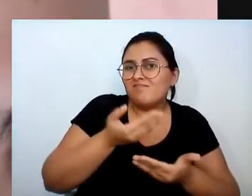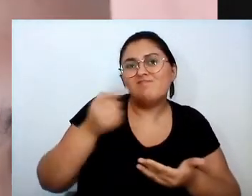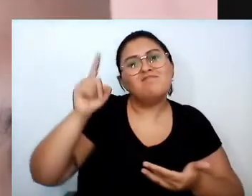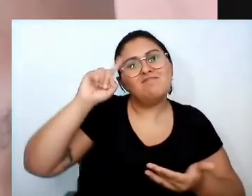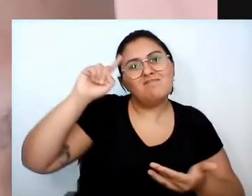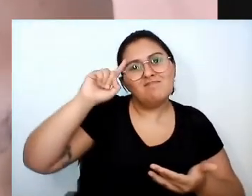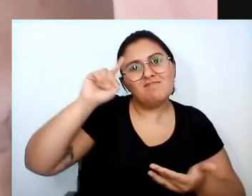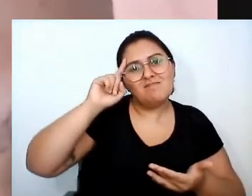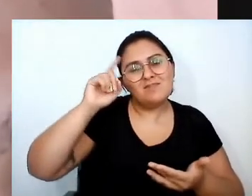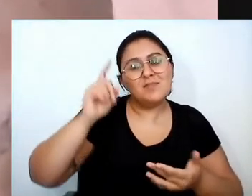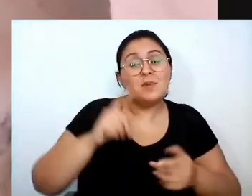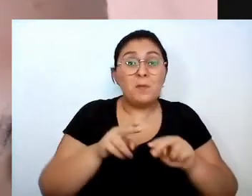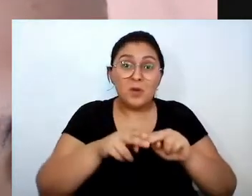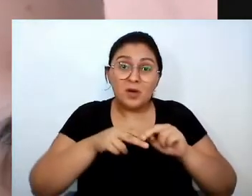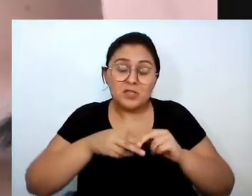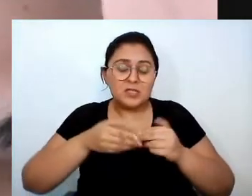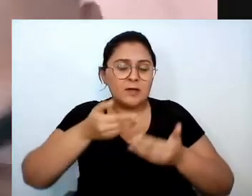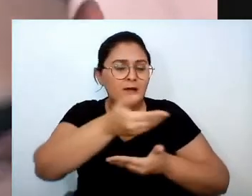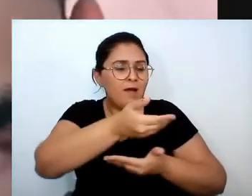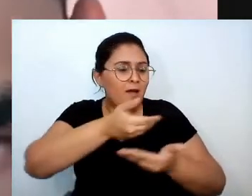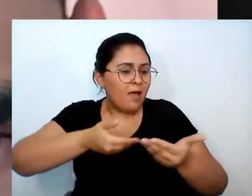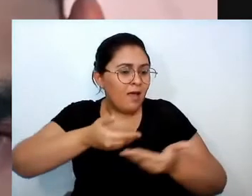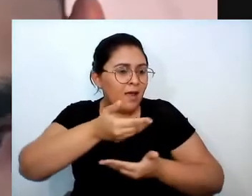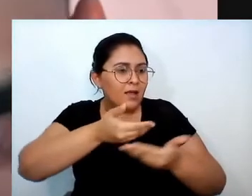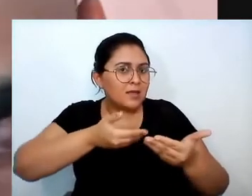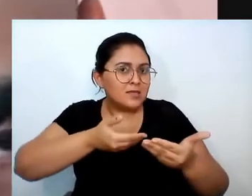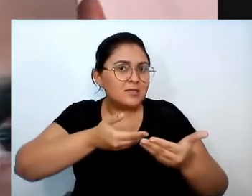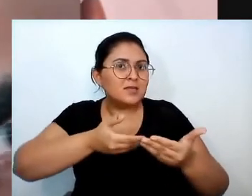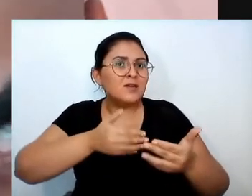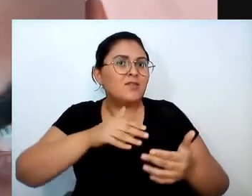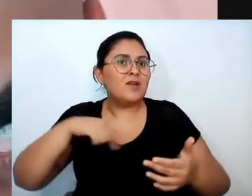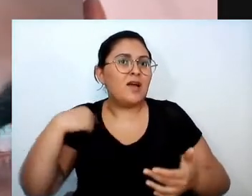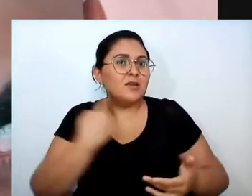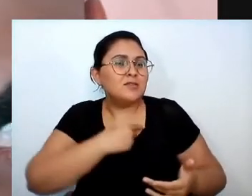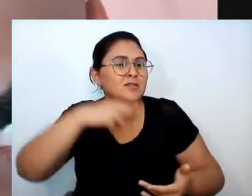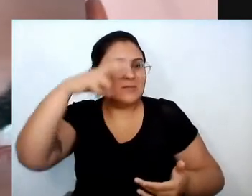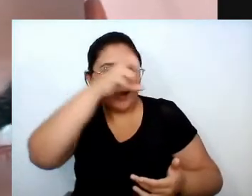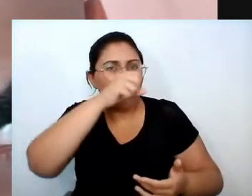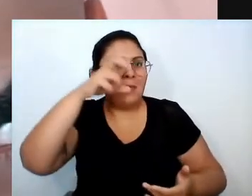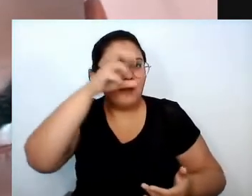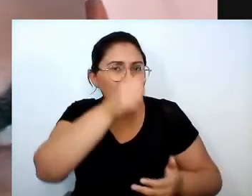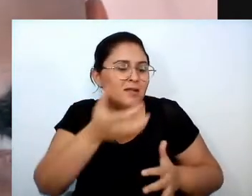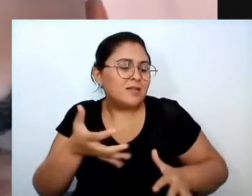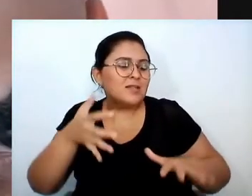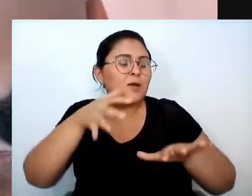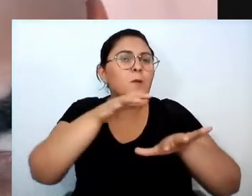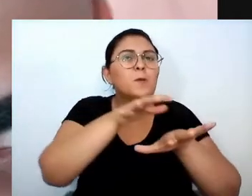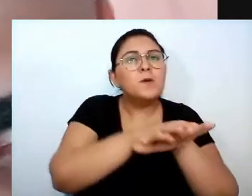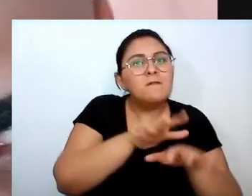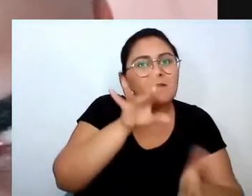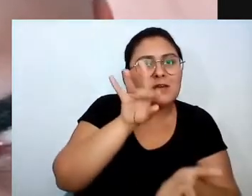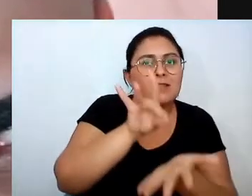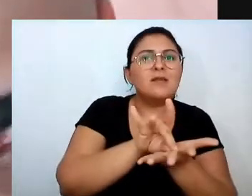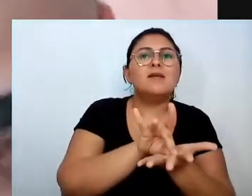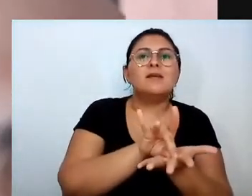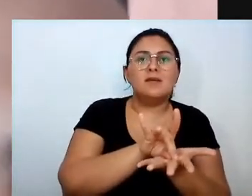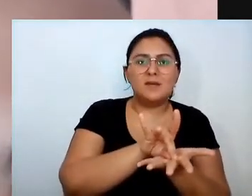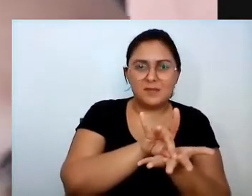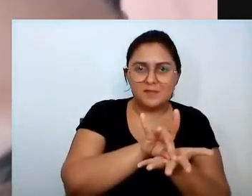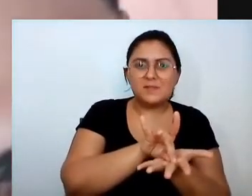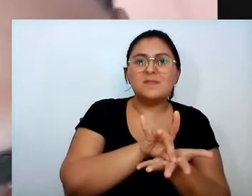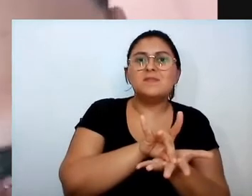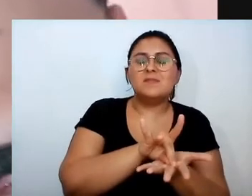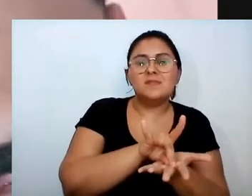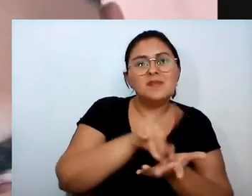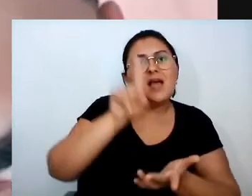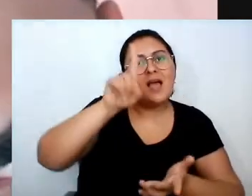ensina muito sobre inclusão. Eu acho que isso é fundamental e é muito importante, né? E mais uma vez a gente reforça aqui,